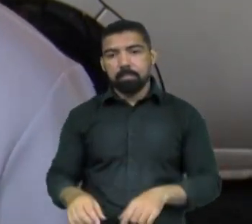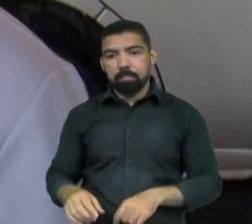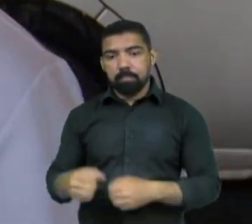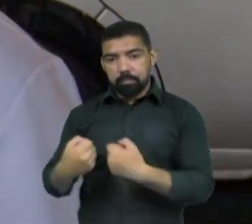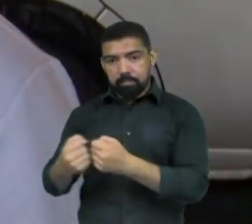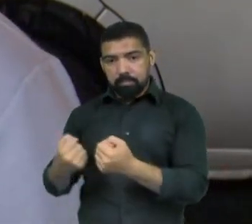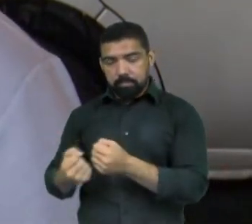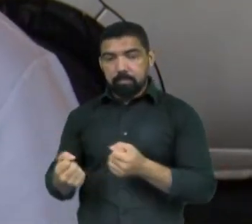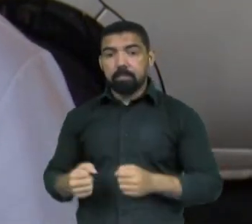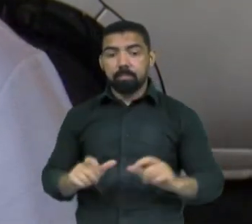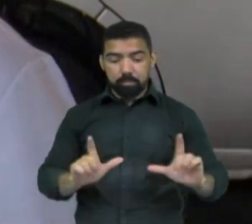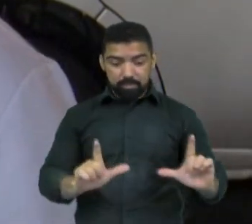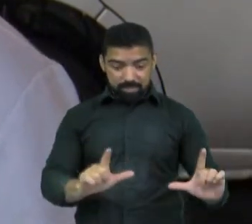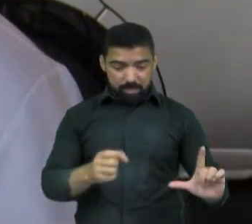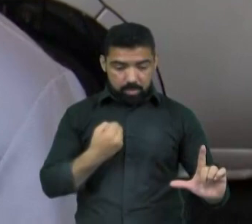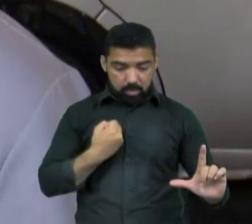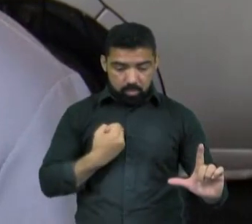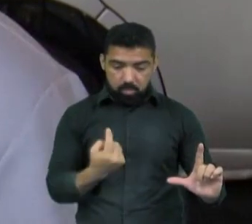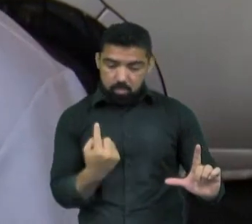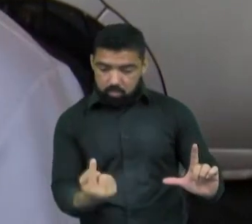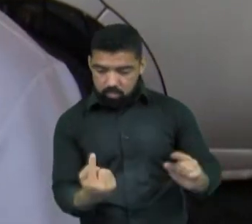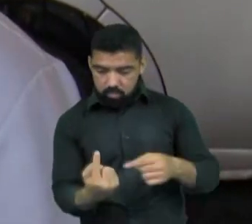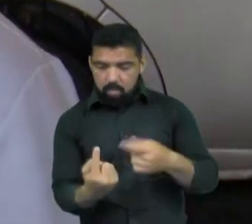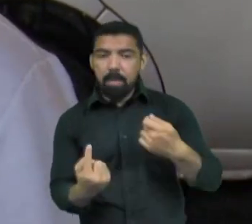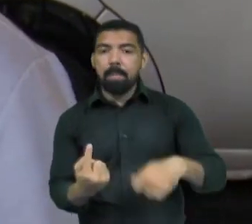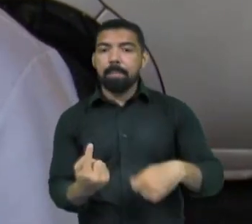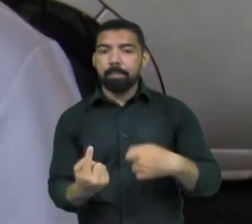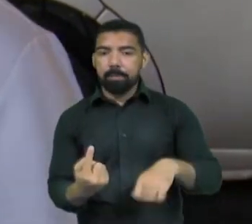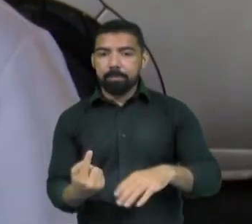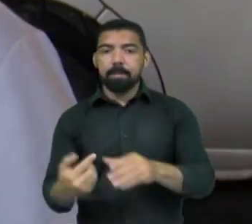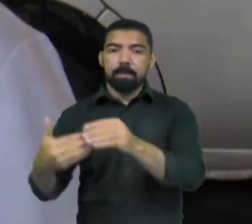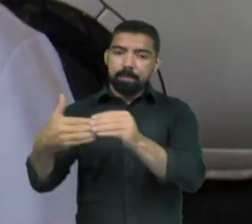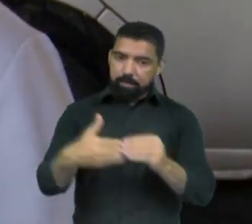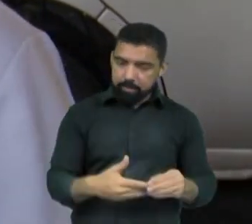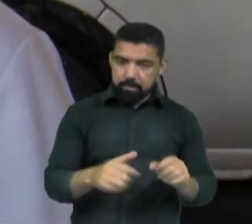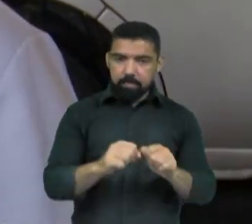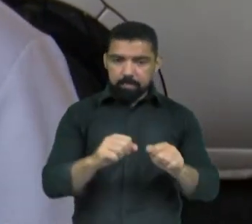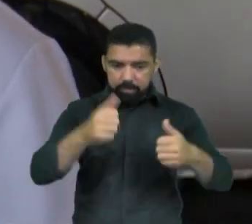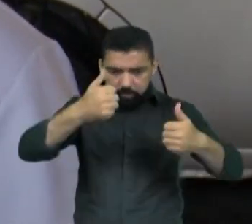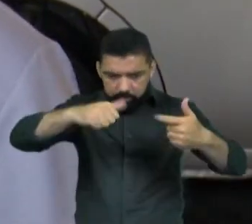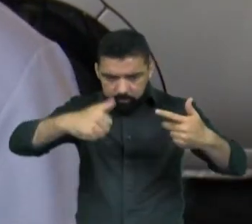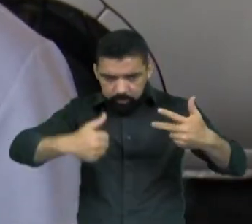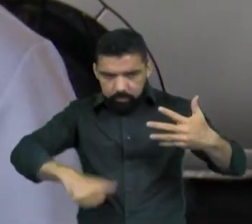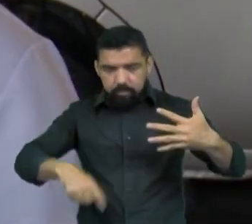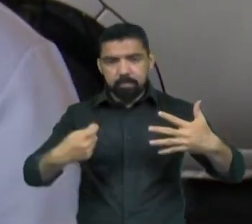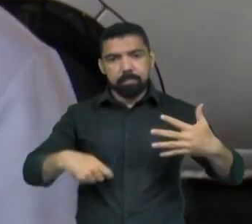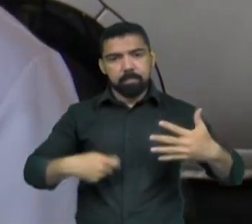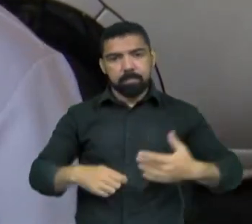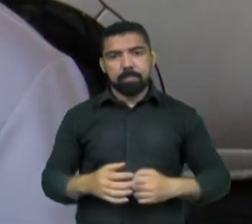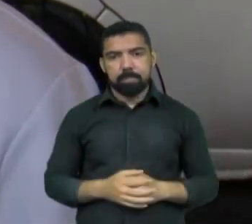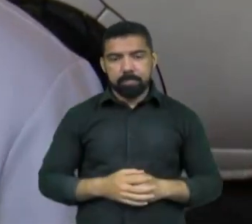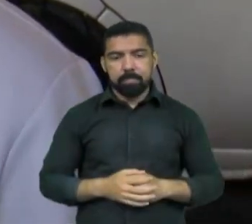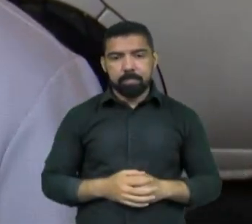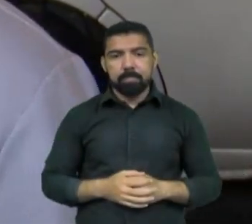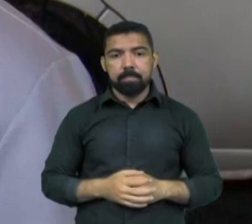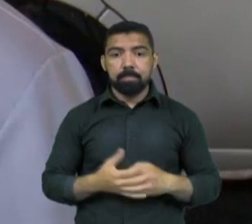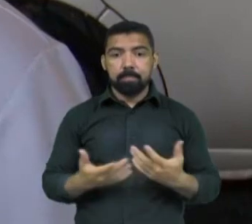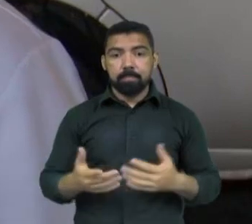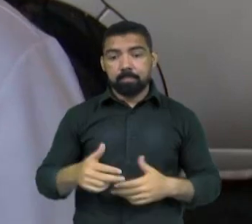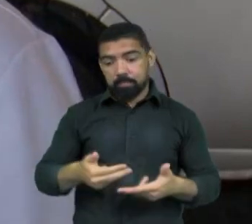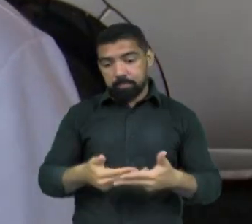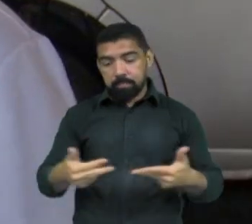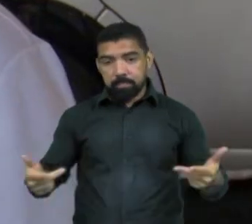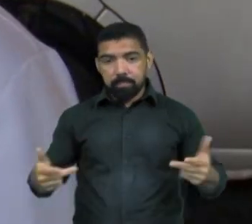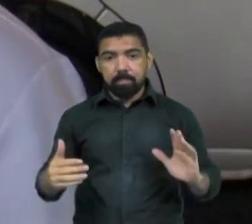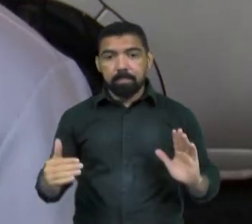têm janeiro e fevereiro para trazer esses veículos para fazer a inspeção veicular. E os finais placa 2 em março e assim sucessivamente até